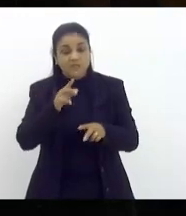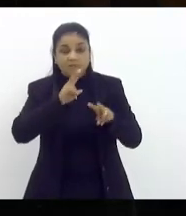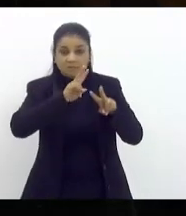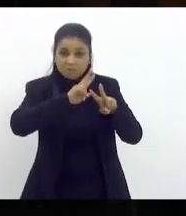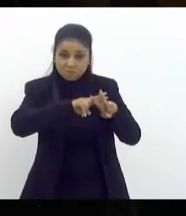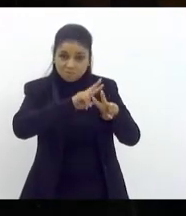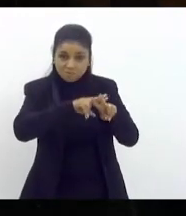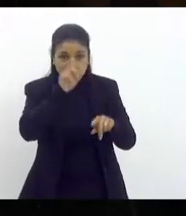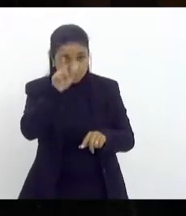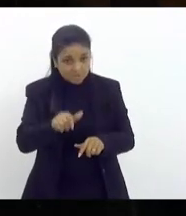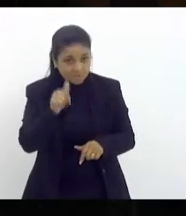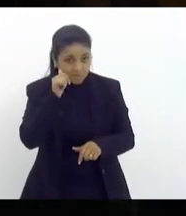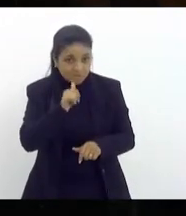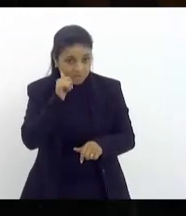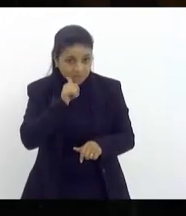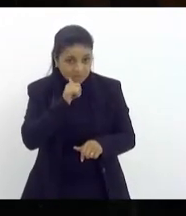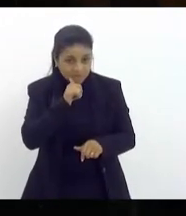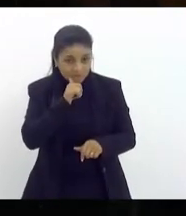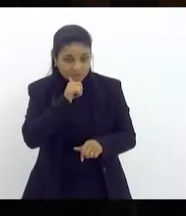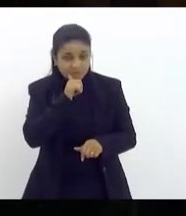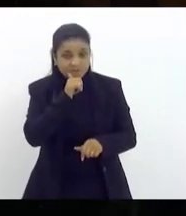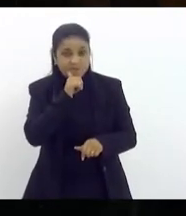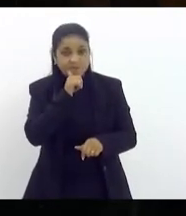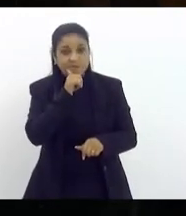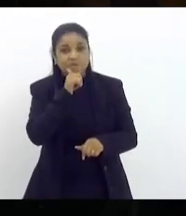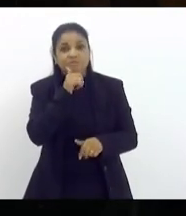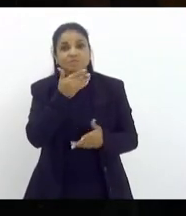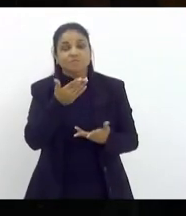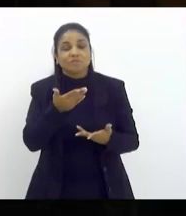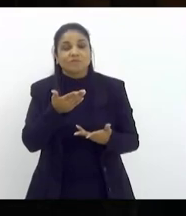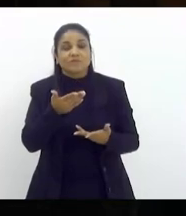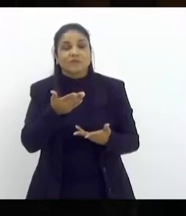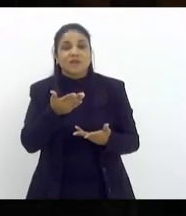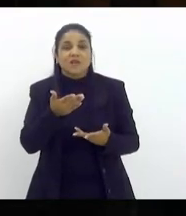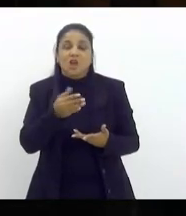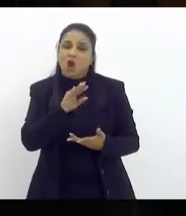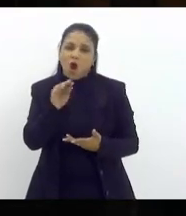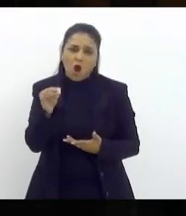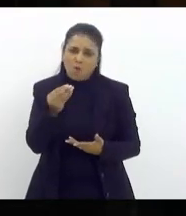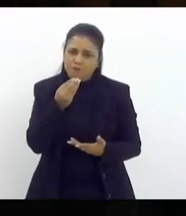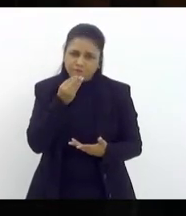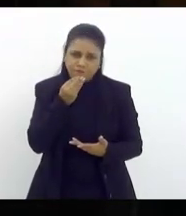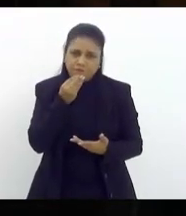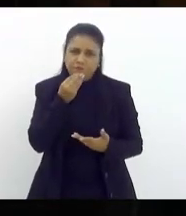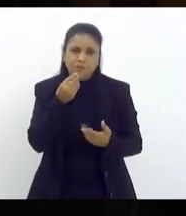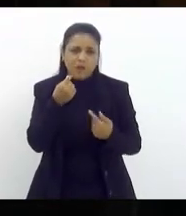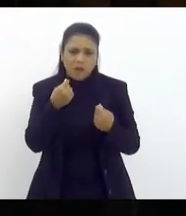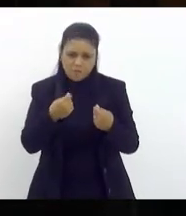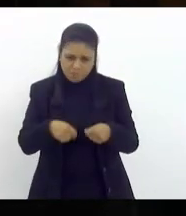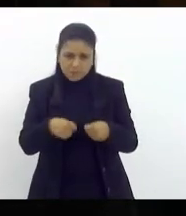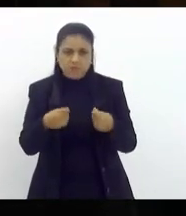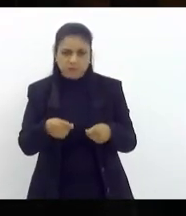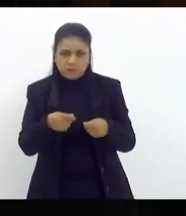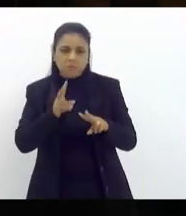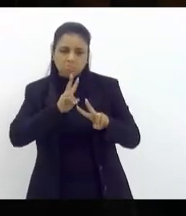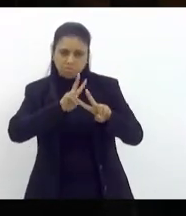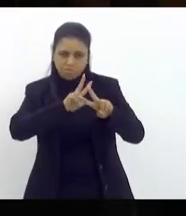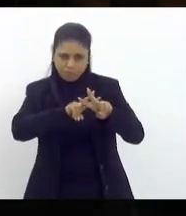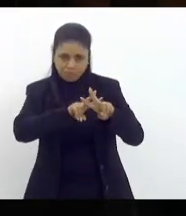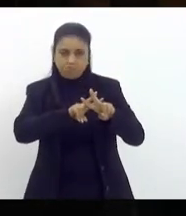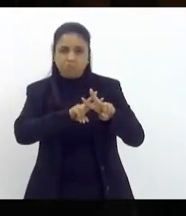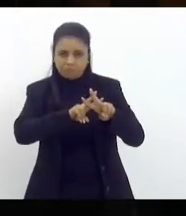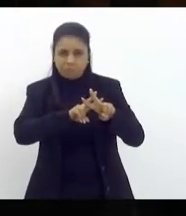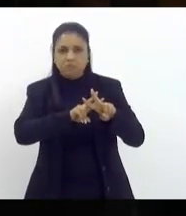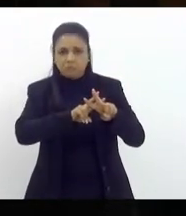estão em situação de privação de liberdade é óbvio ela precisa Se ela deve alguma coisa a justiça ela precisa